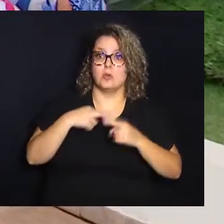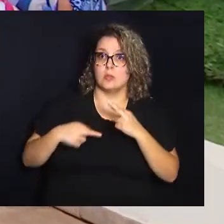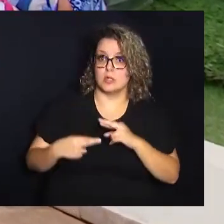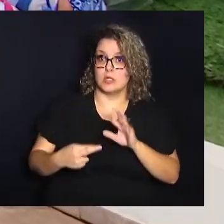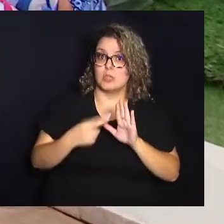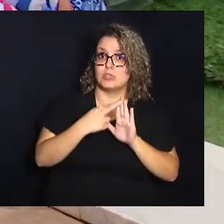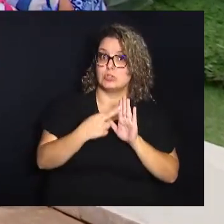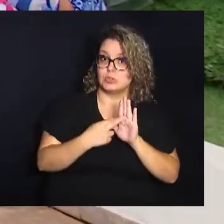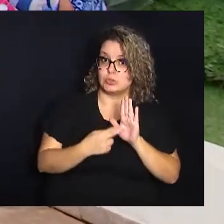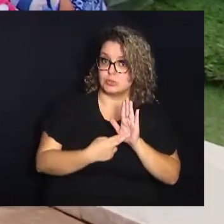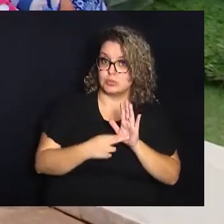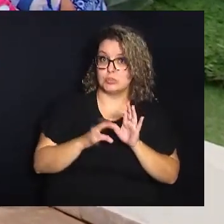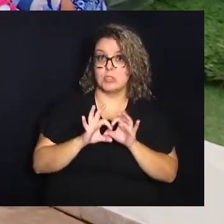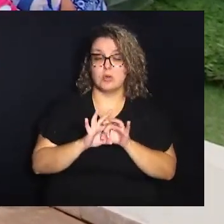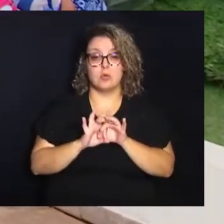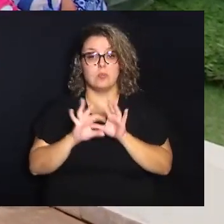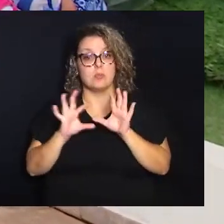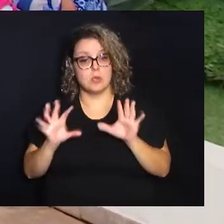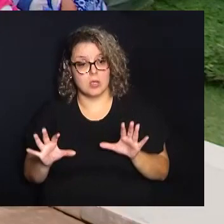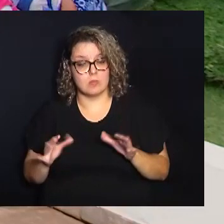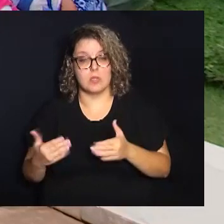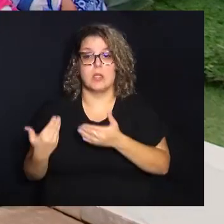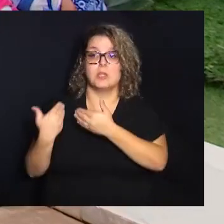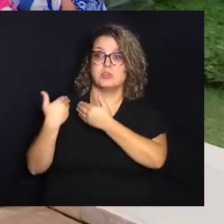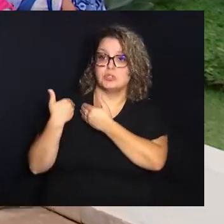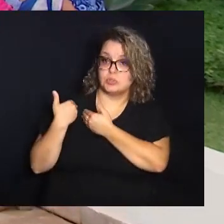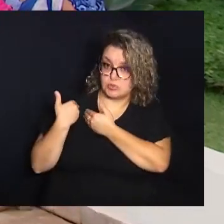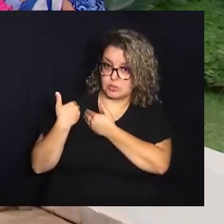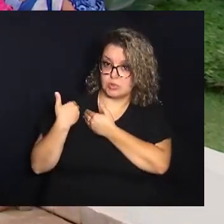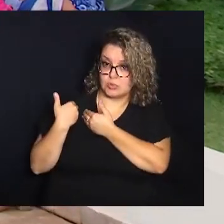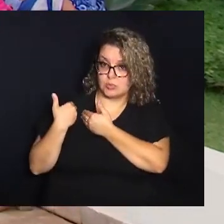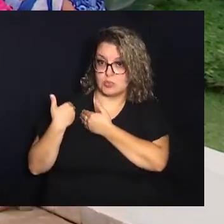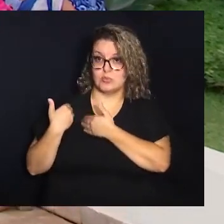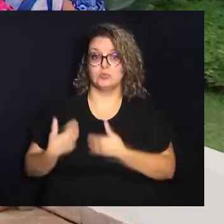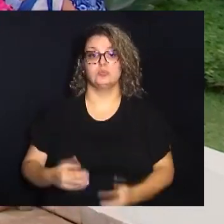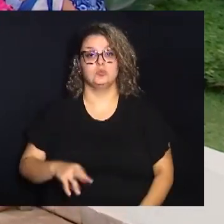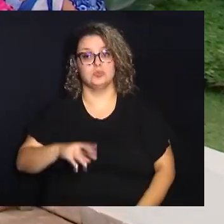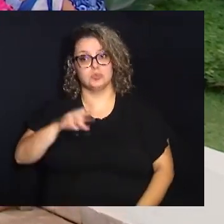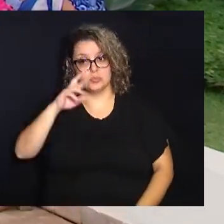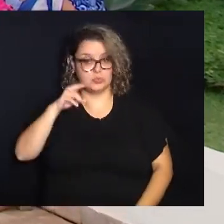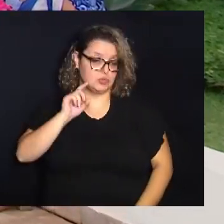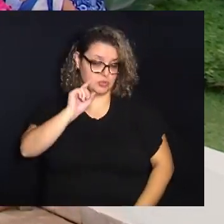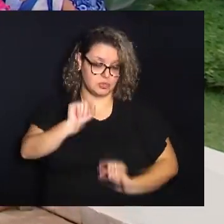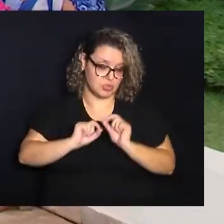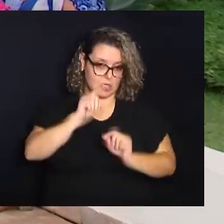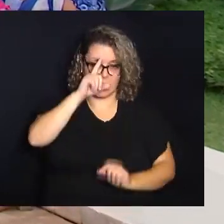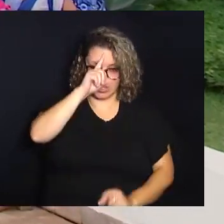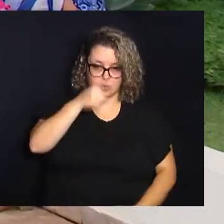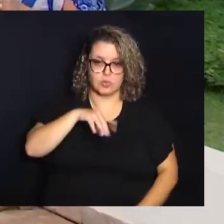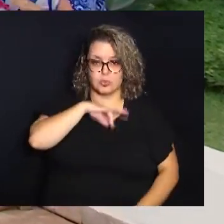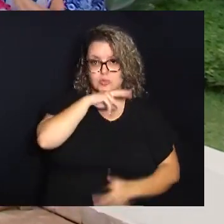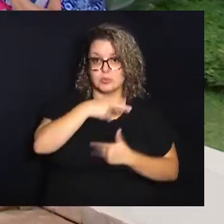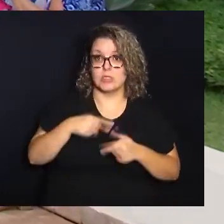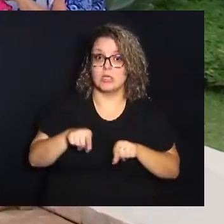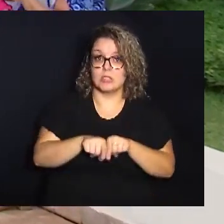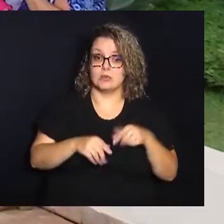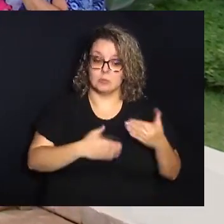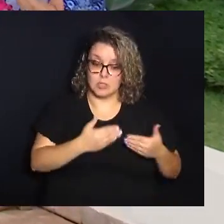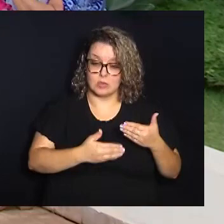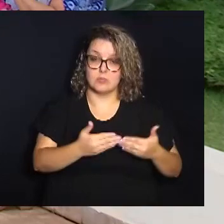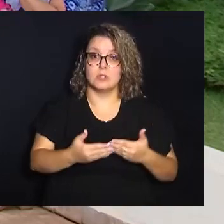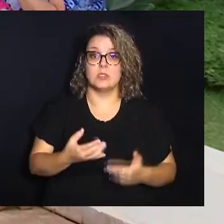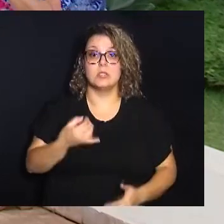dizem respeito às regras que são permitidas as responsabilidades dos tutores também evidentemente